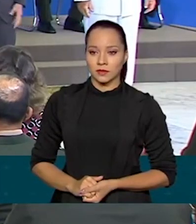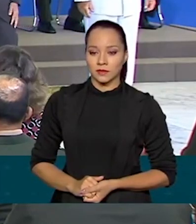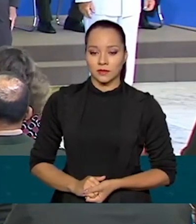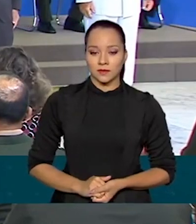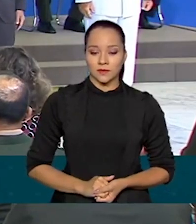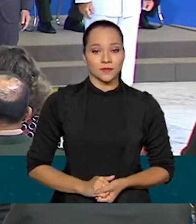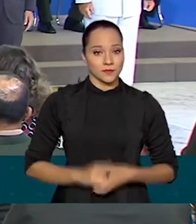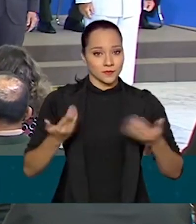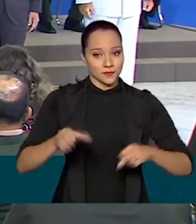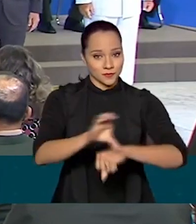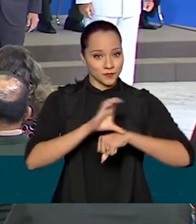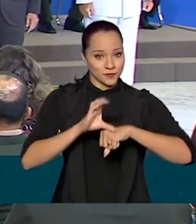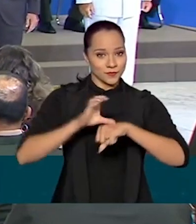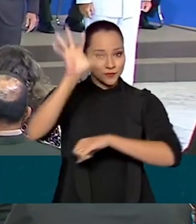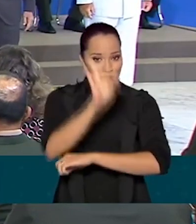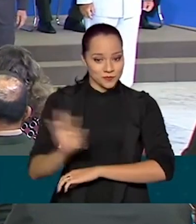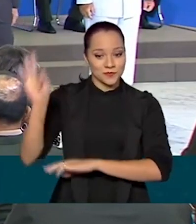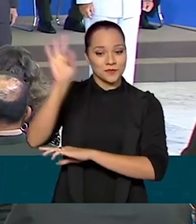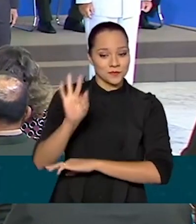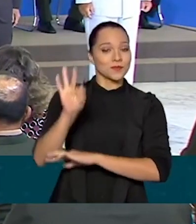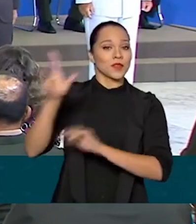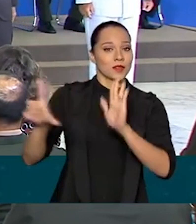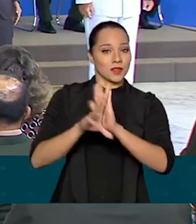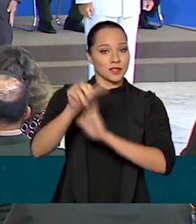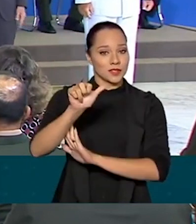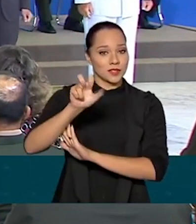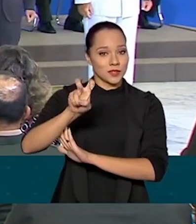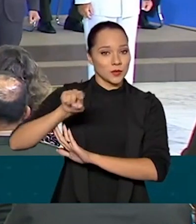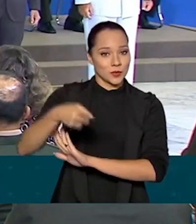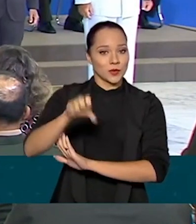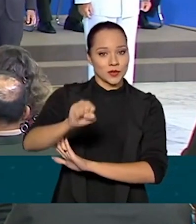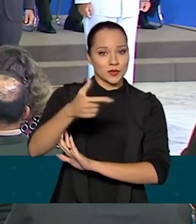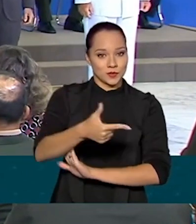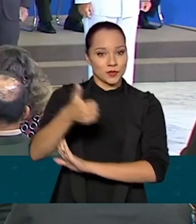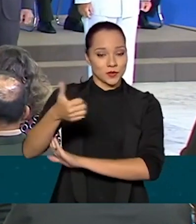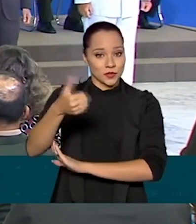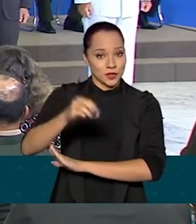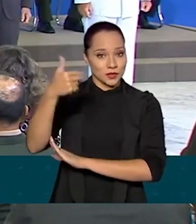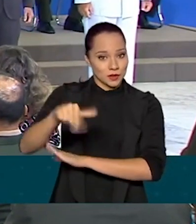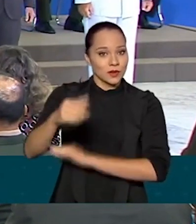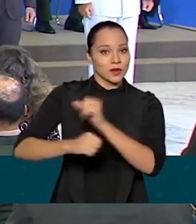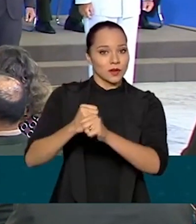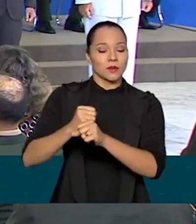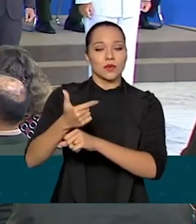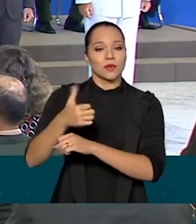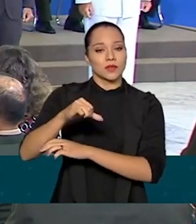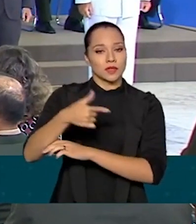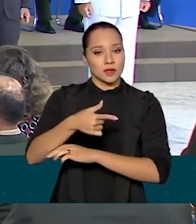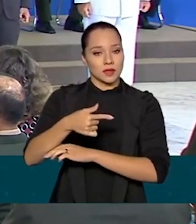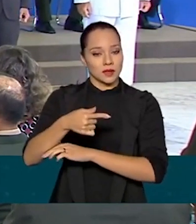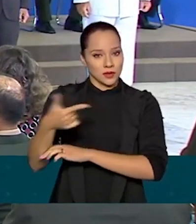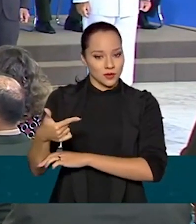De acordo com a Constituição Federal e a Lei nº 5.821, de 10 de novembro de